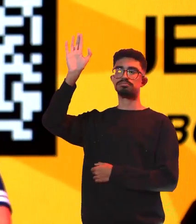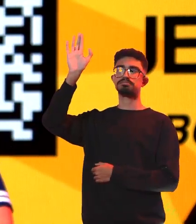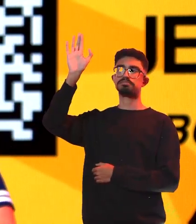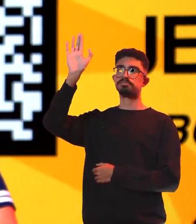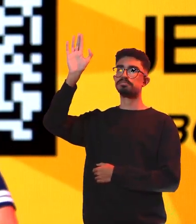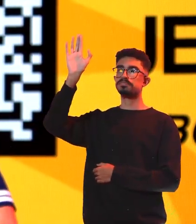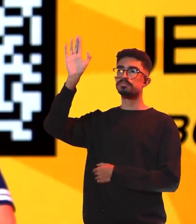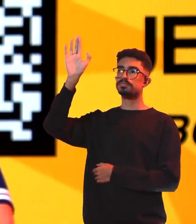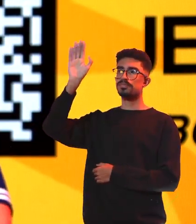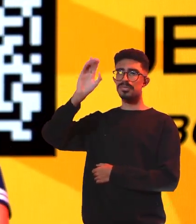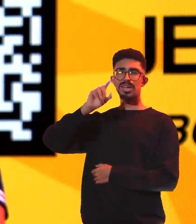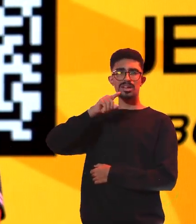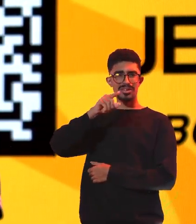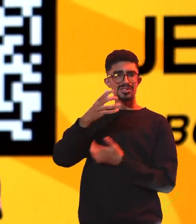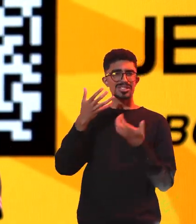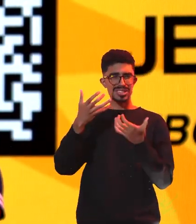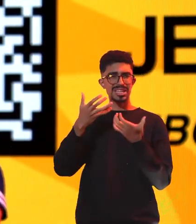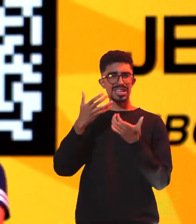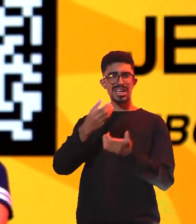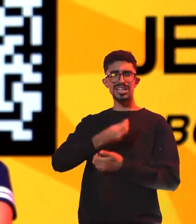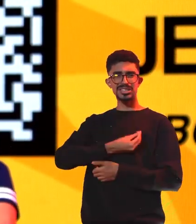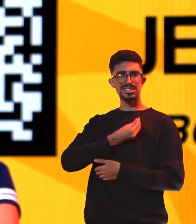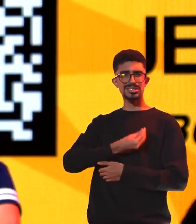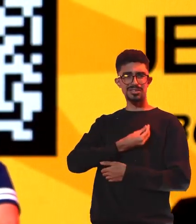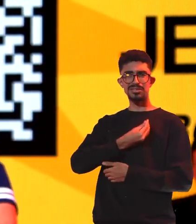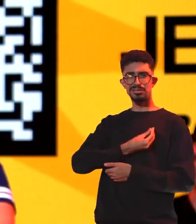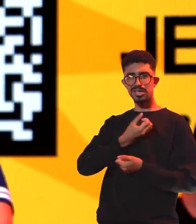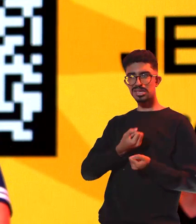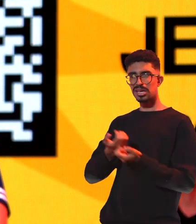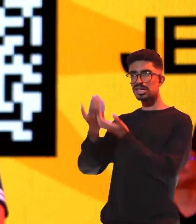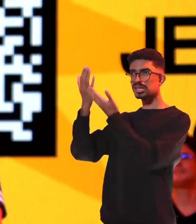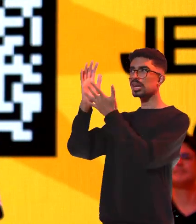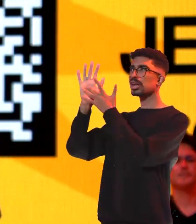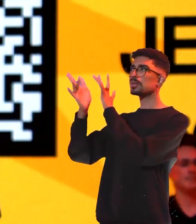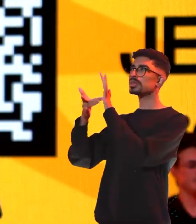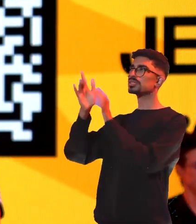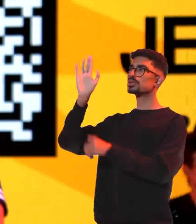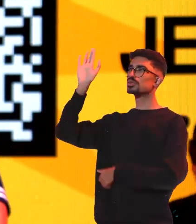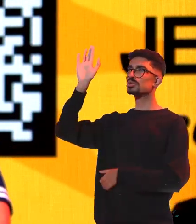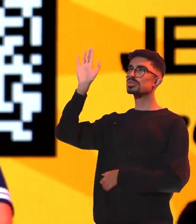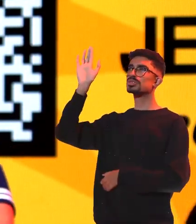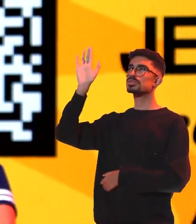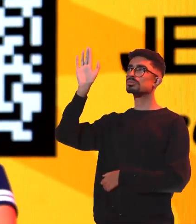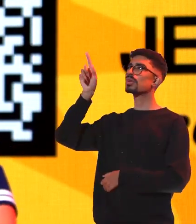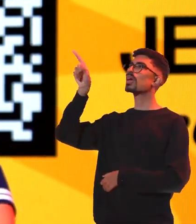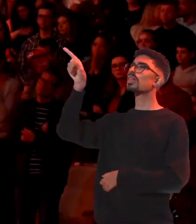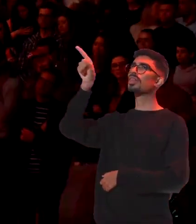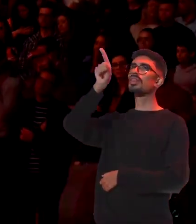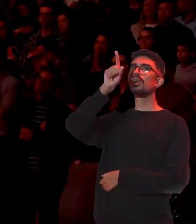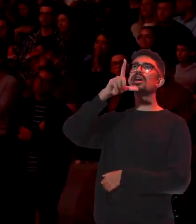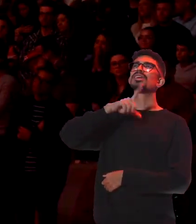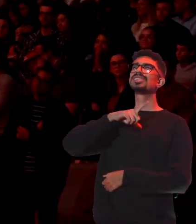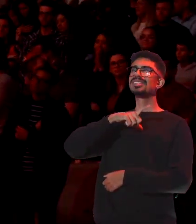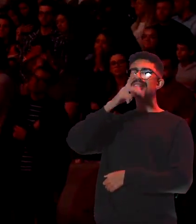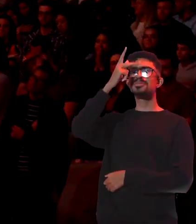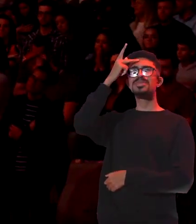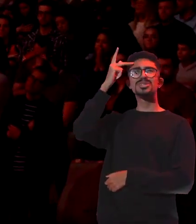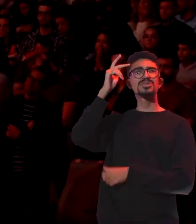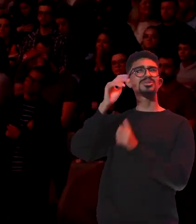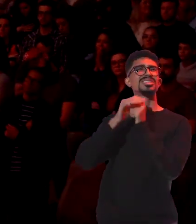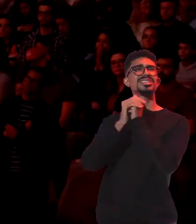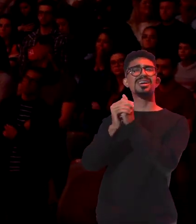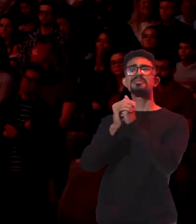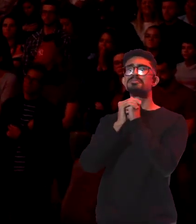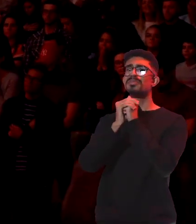abençoe. Mais alguém? Deus abençoe vocês. Mais alguém na galeria quer entregar a vida para Jesus e ver uma nova história? Lá na última fila da galeria,